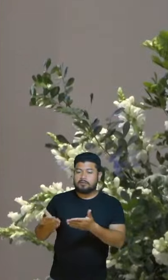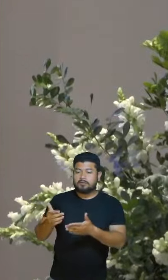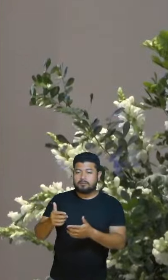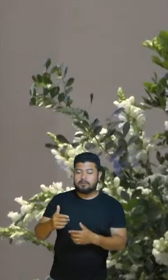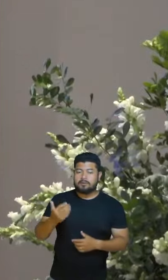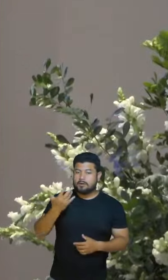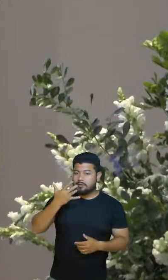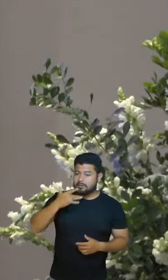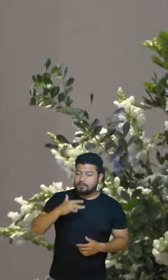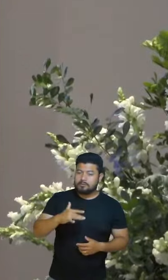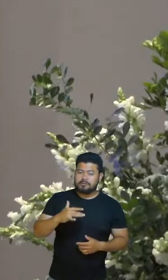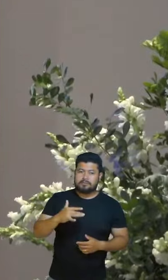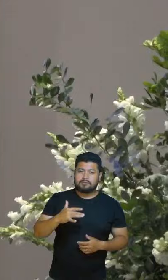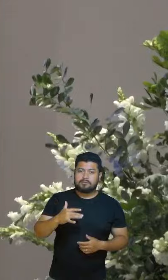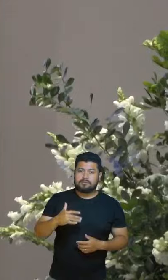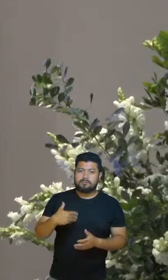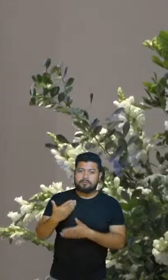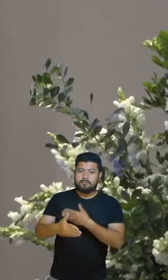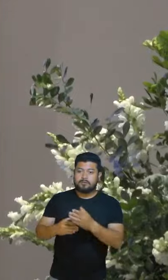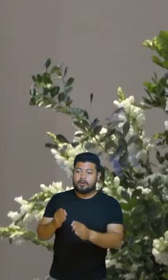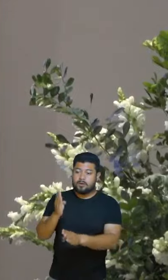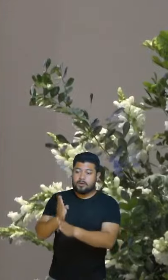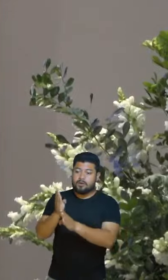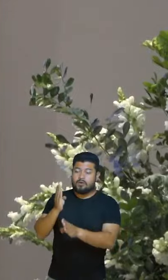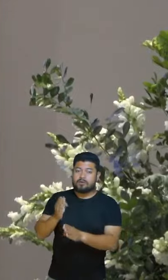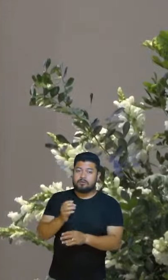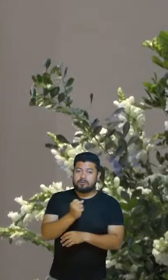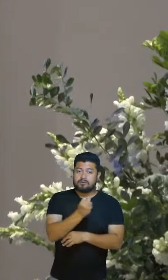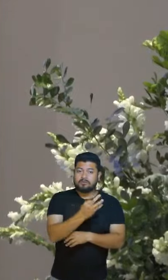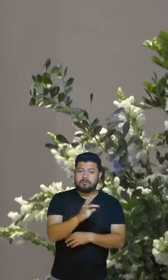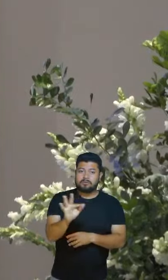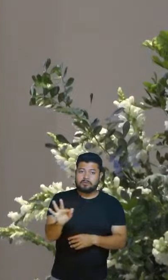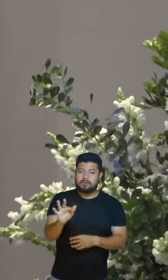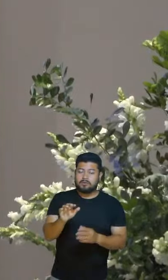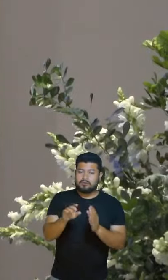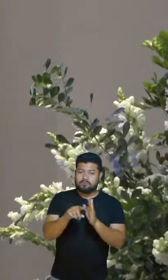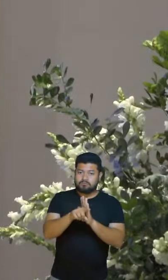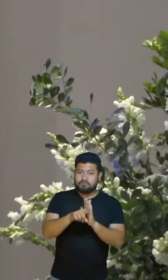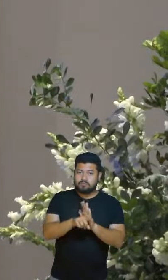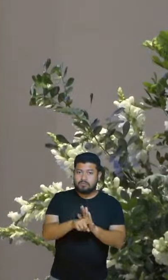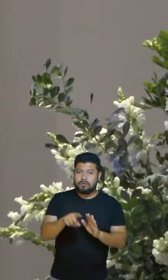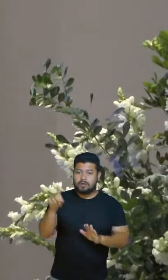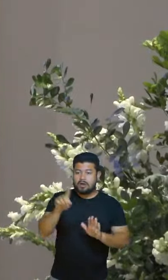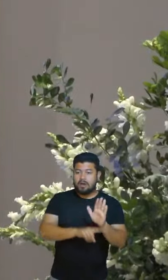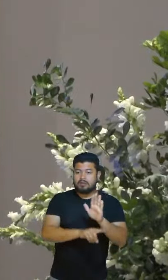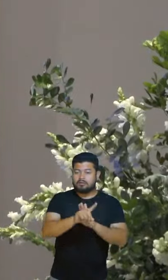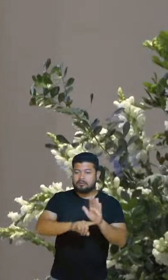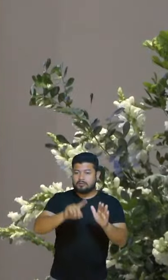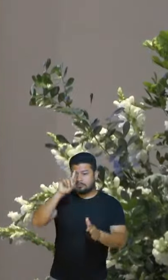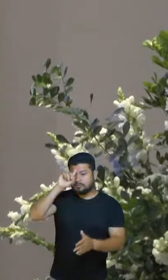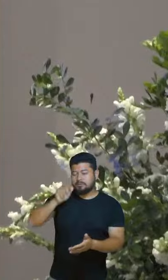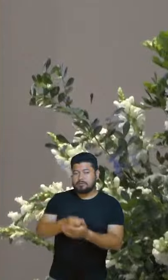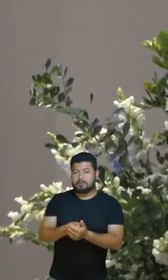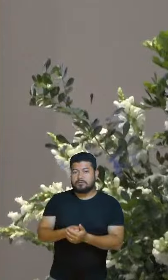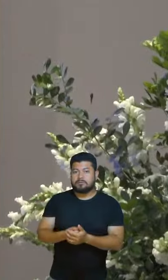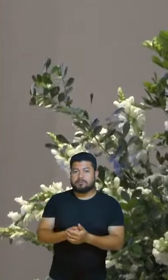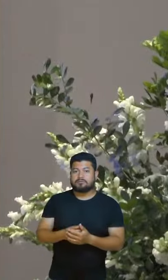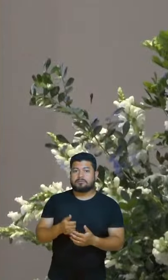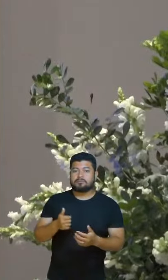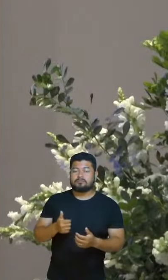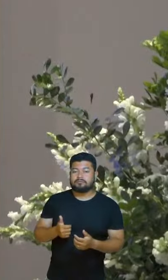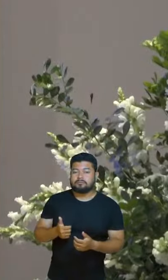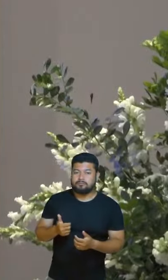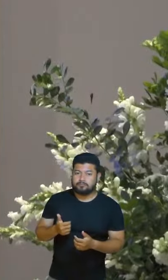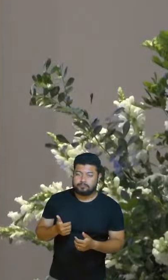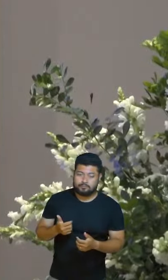saúde e se descobriu depois a suprema corte examinando anulou aquela decisão lá do Tribunal Federal dizendo não nós